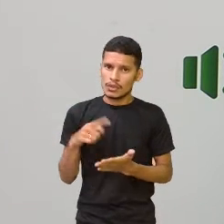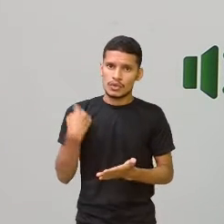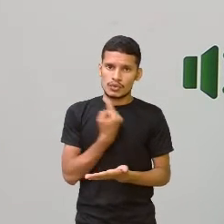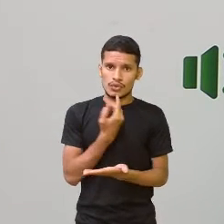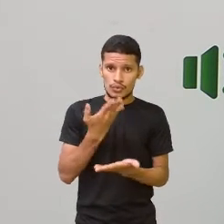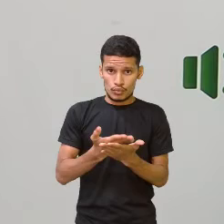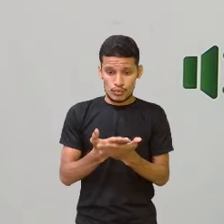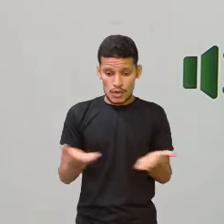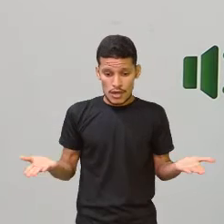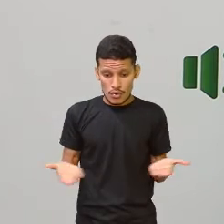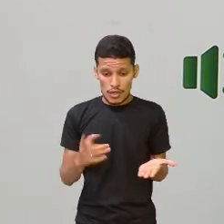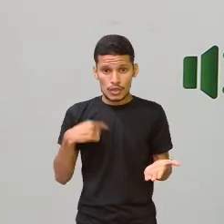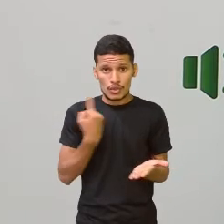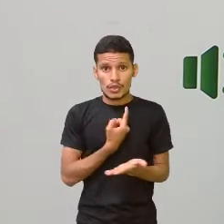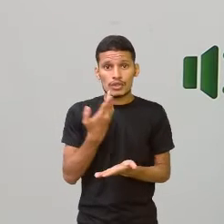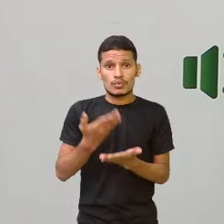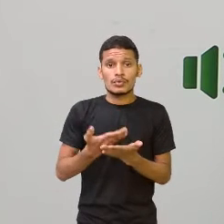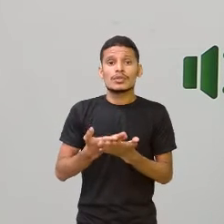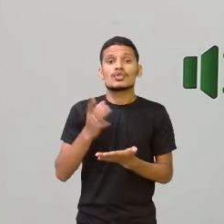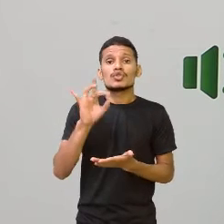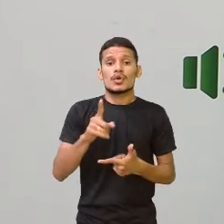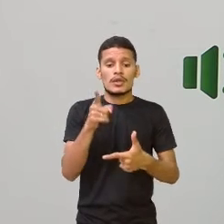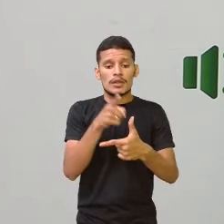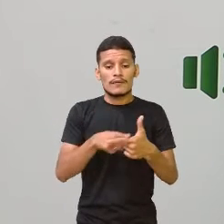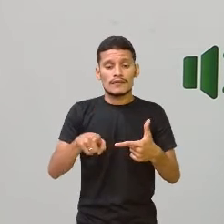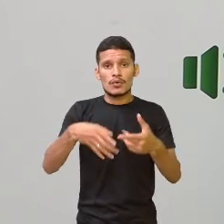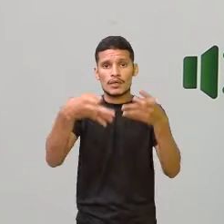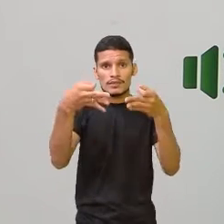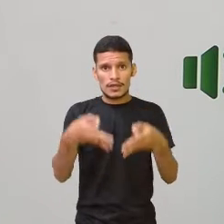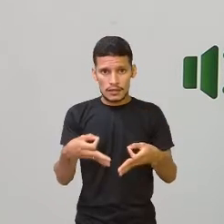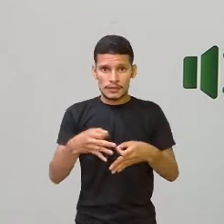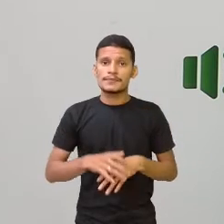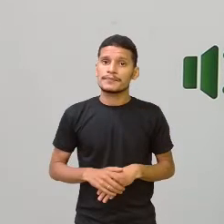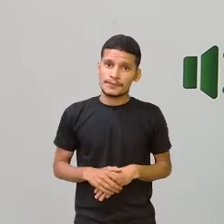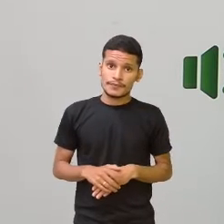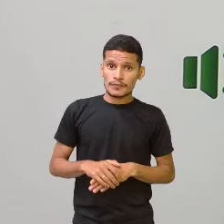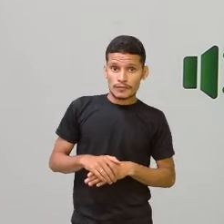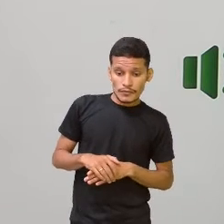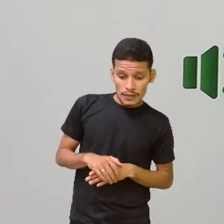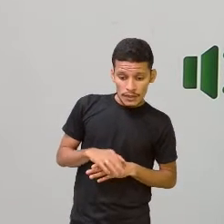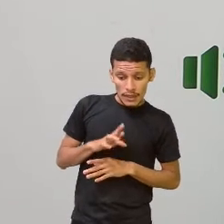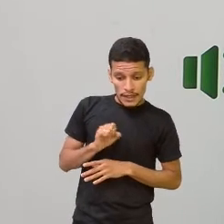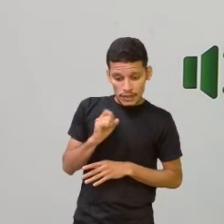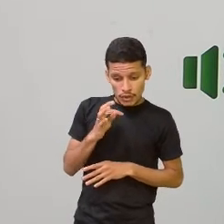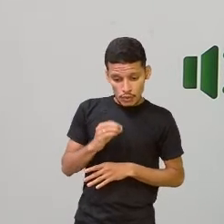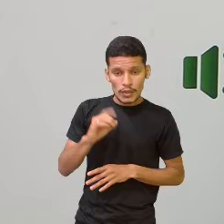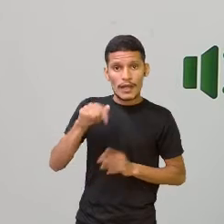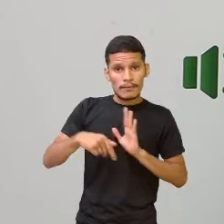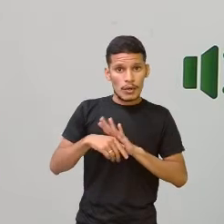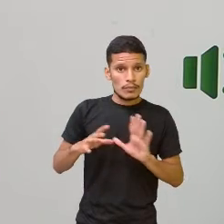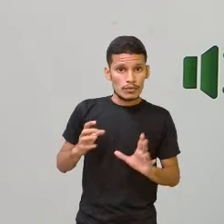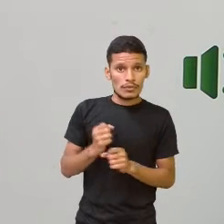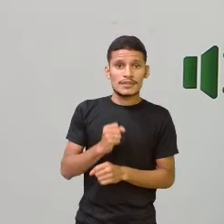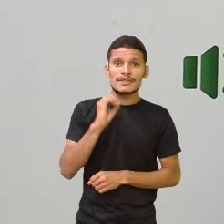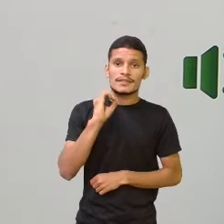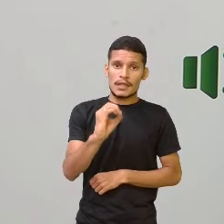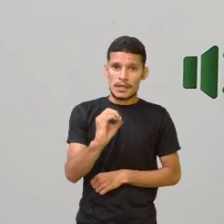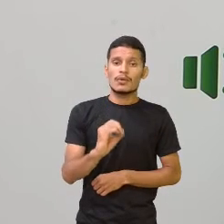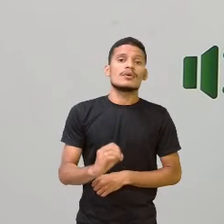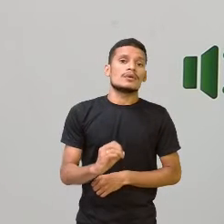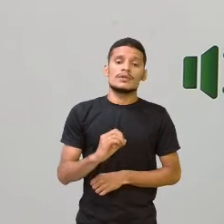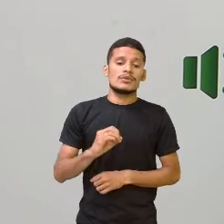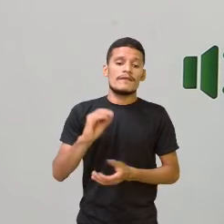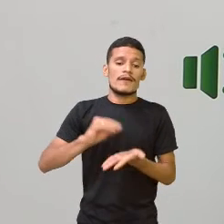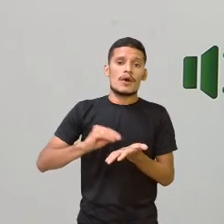a gente trabalha com divisão exata, onde o resto é 0. Não sobrou nada. Todos